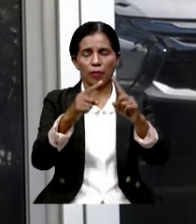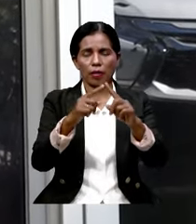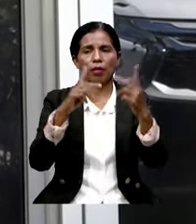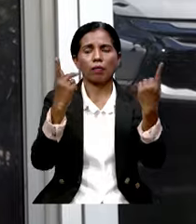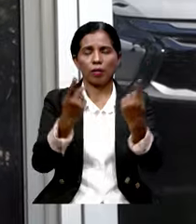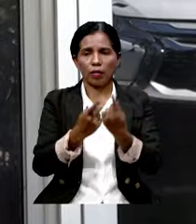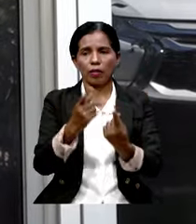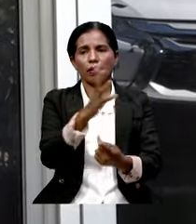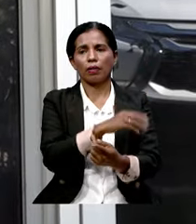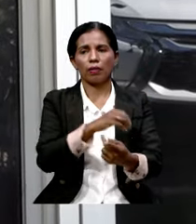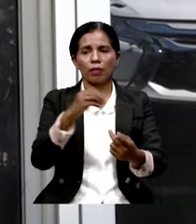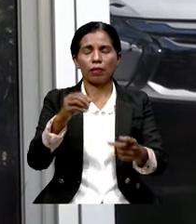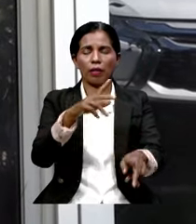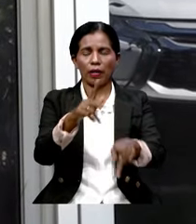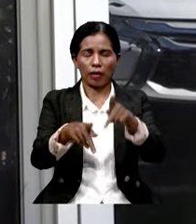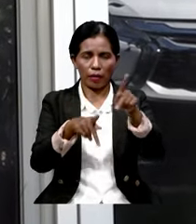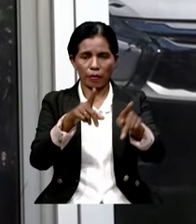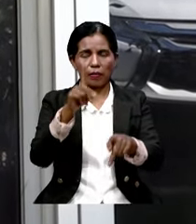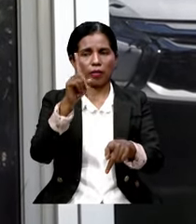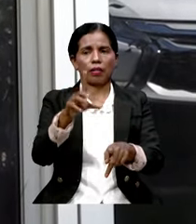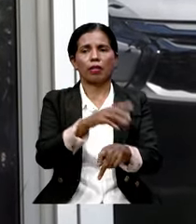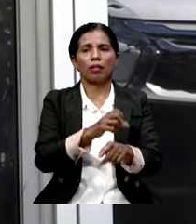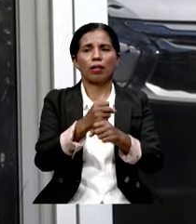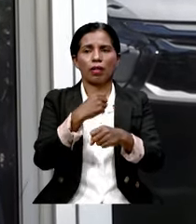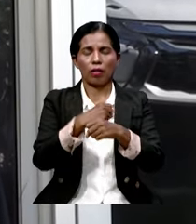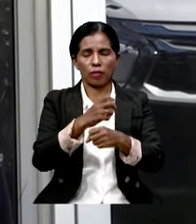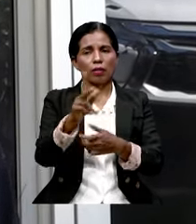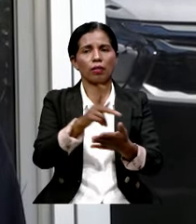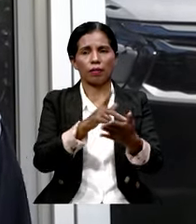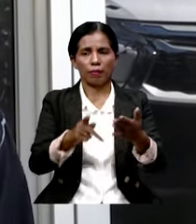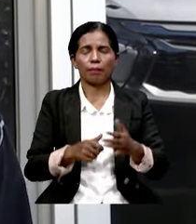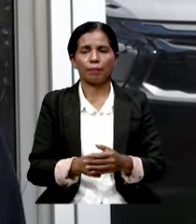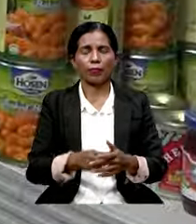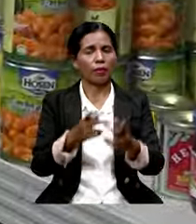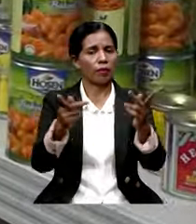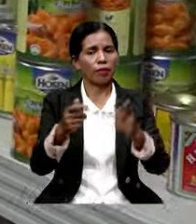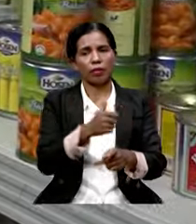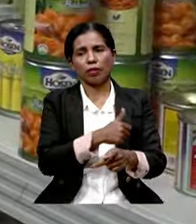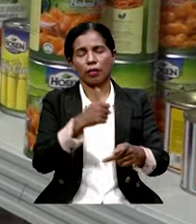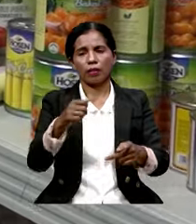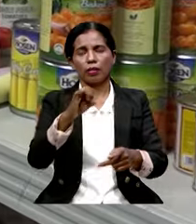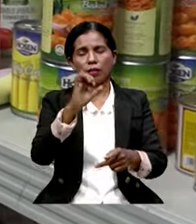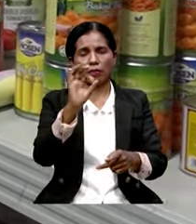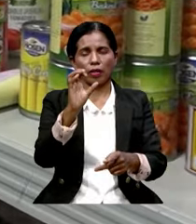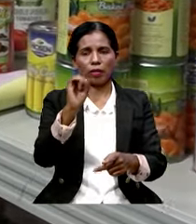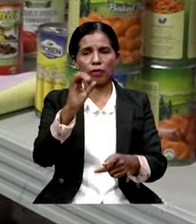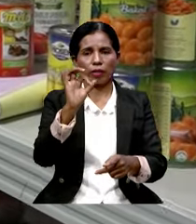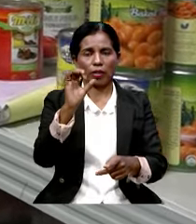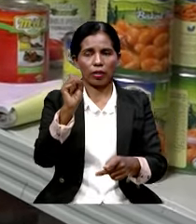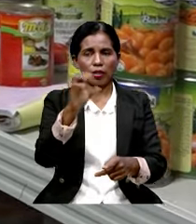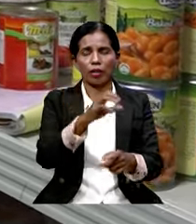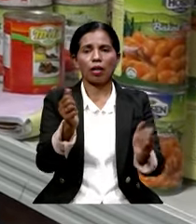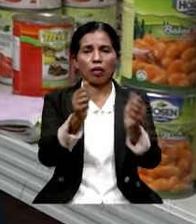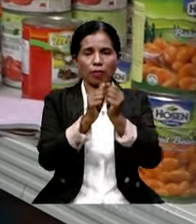companhia, não pessoal, nem crime. E a Fatin Selok, inspetor IFESA HTT, se irá muito